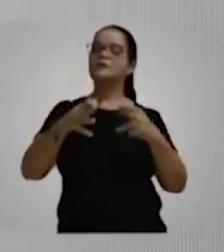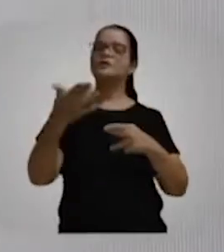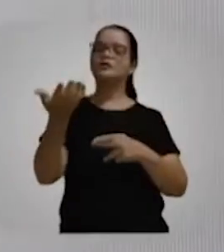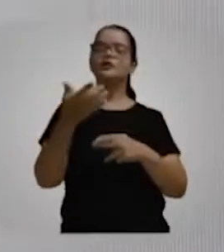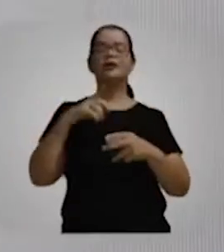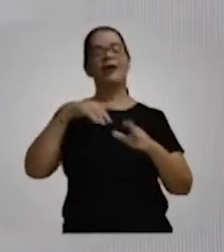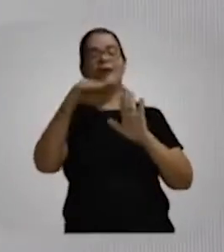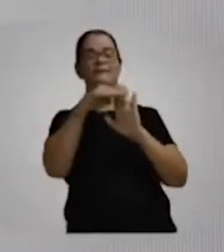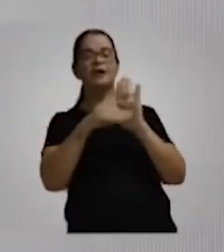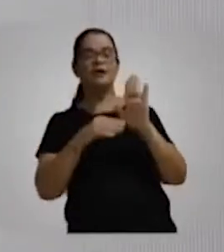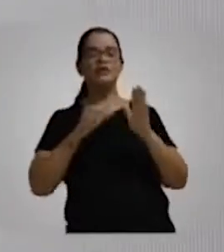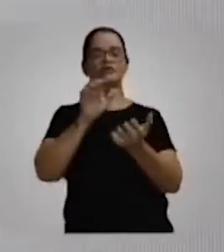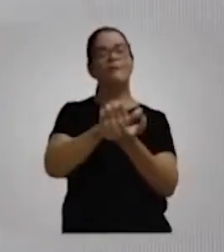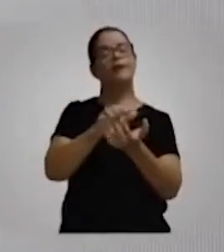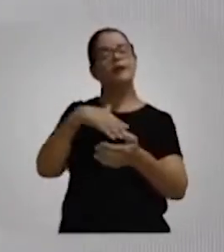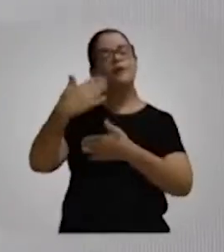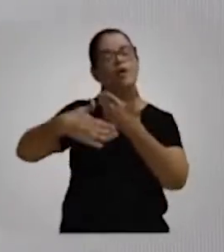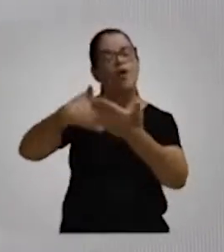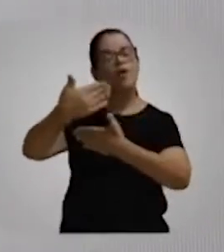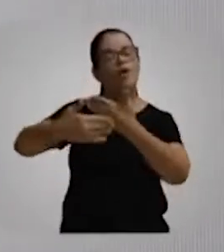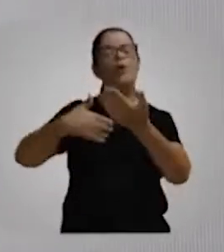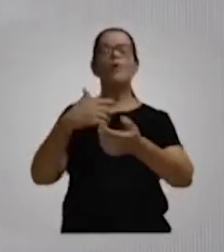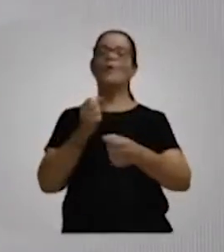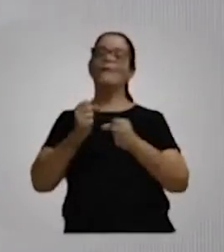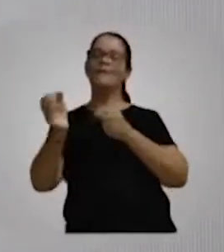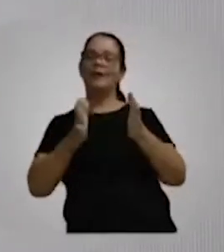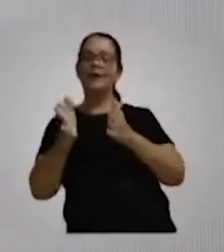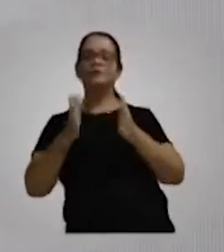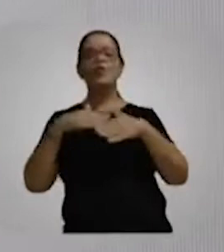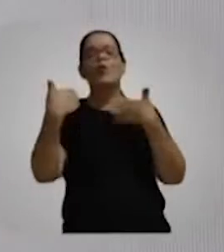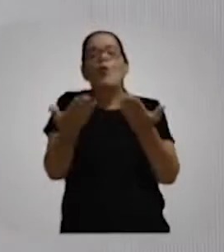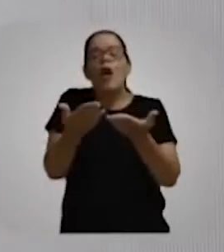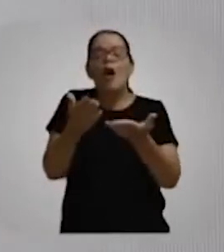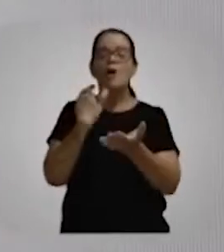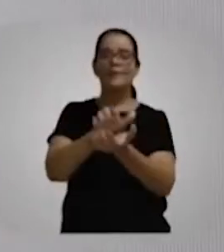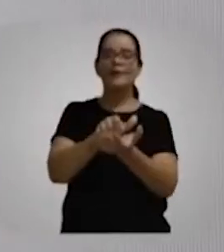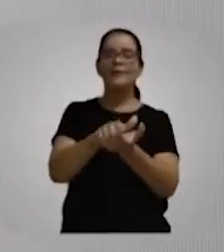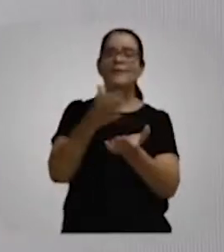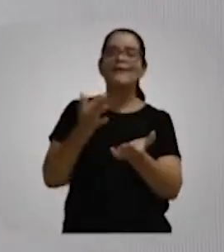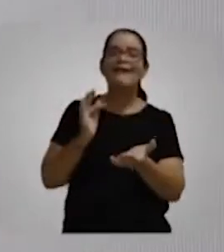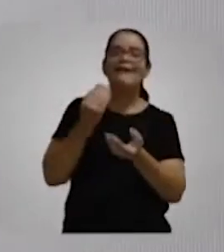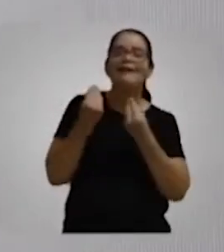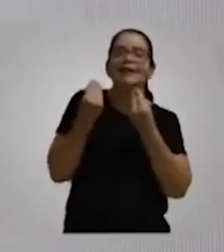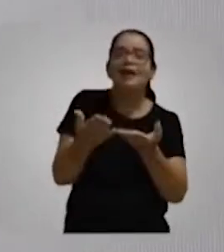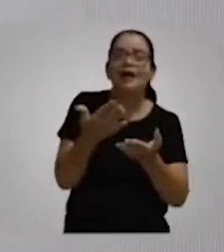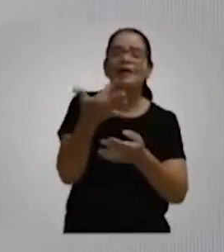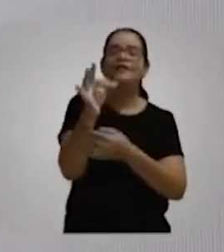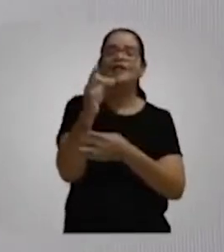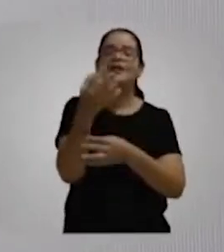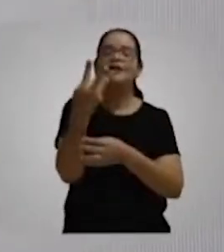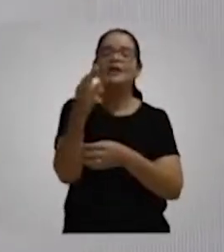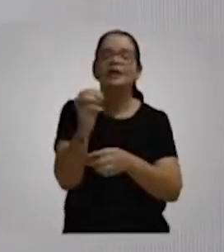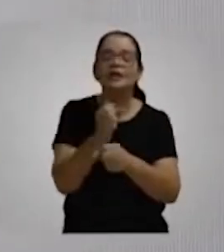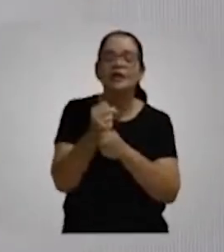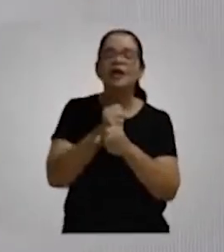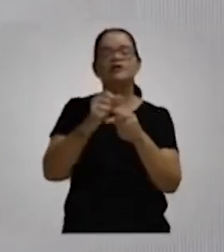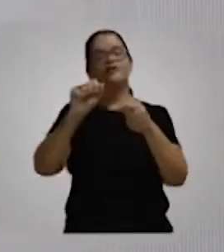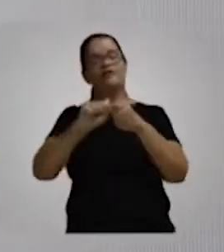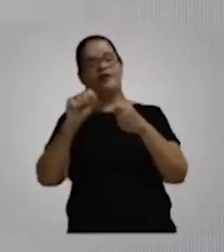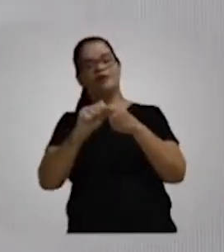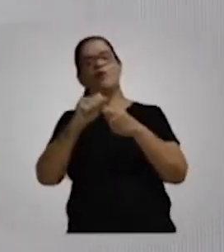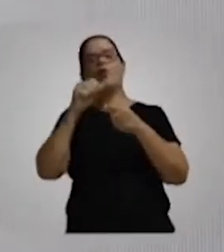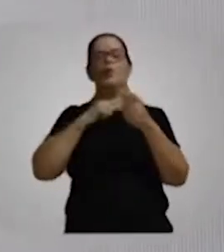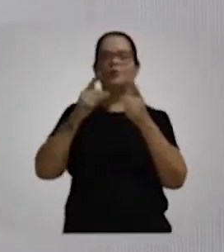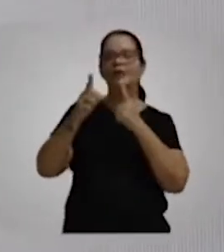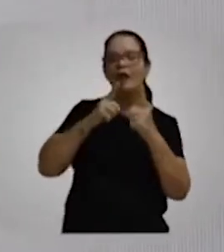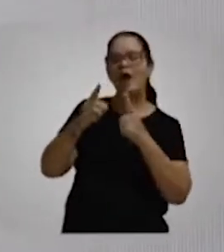que a gente quer, planejar Pernambuco ao longo prazo. Qual é o Pernambuco que a gente quer entregar daqui a 20, daqui a 30 anos? Isso vai ser feito com